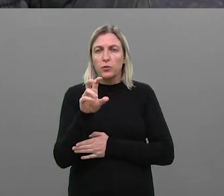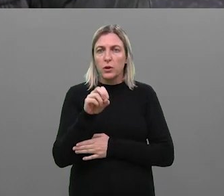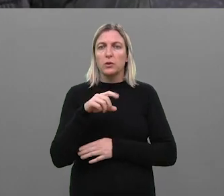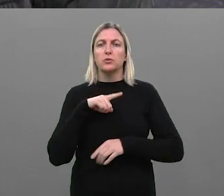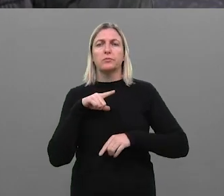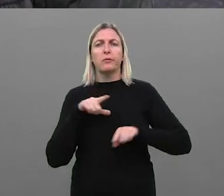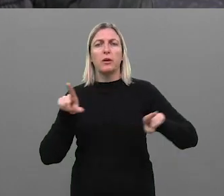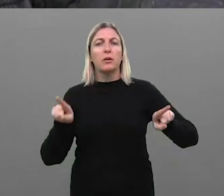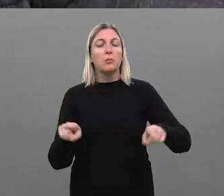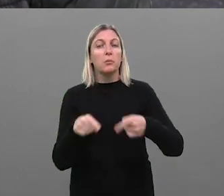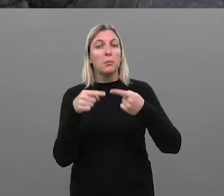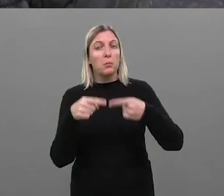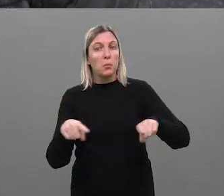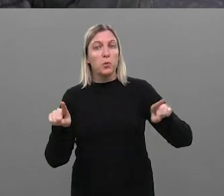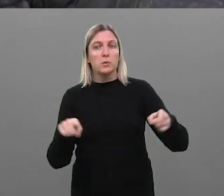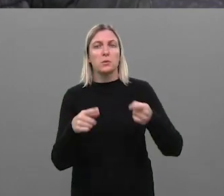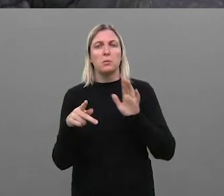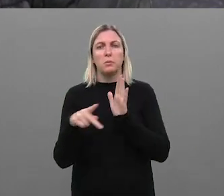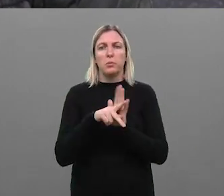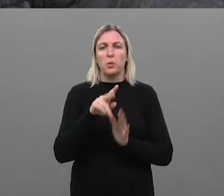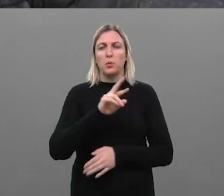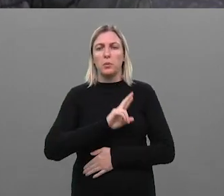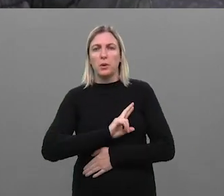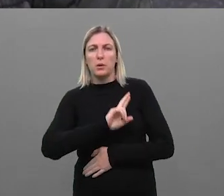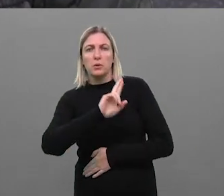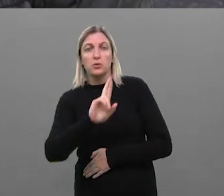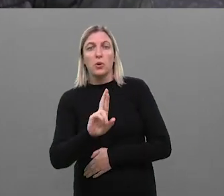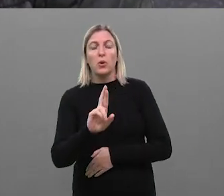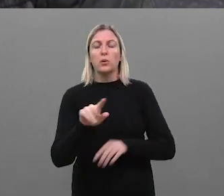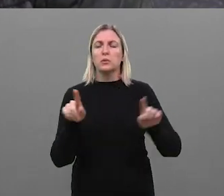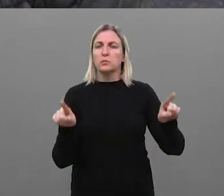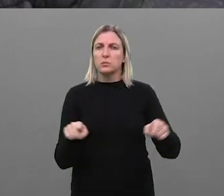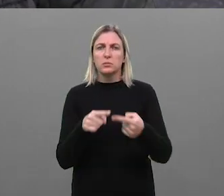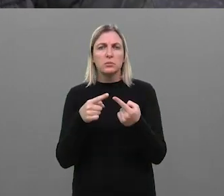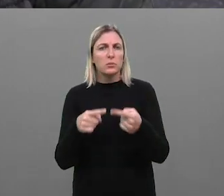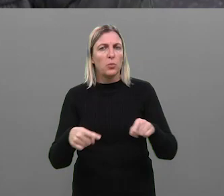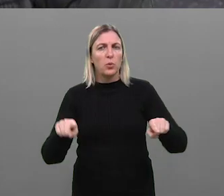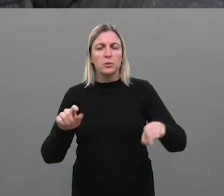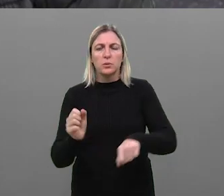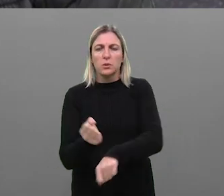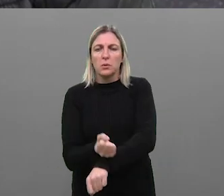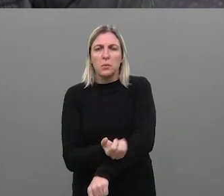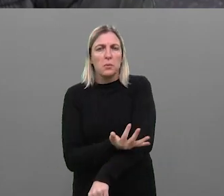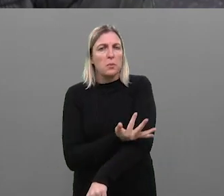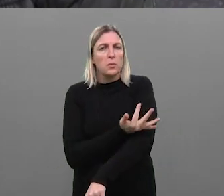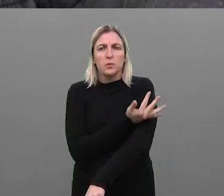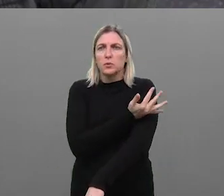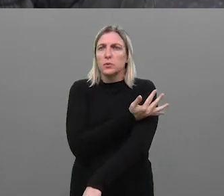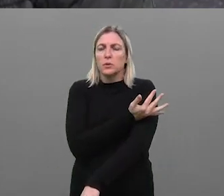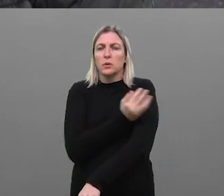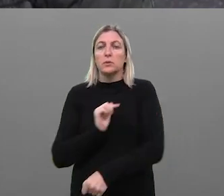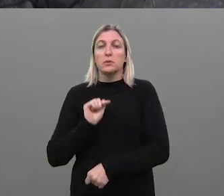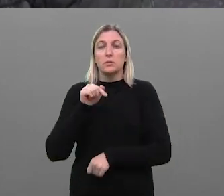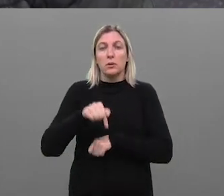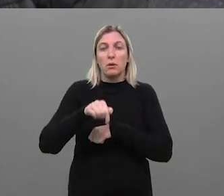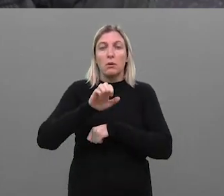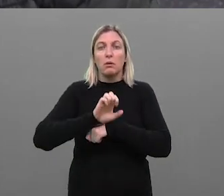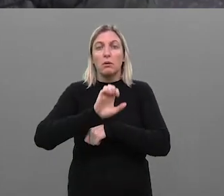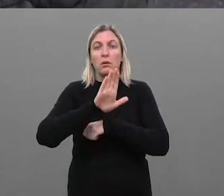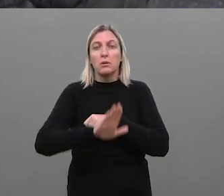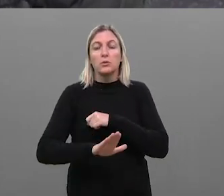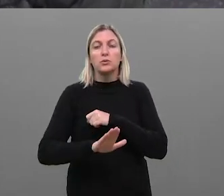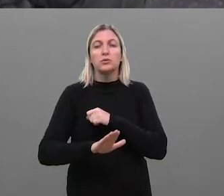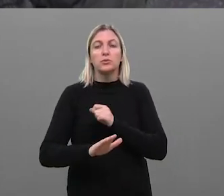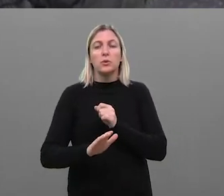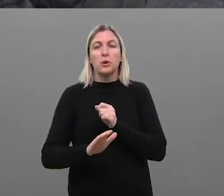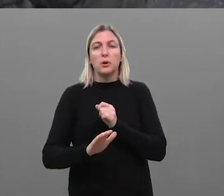música tem músicas que acham a Ach é emocionante assim são ah Erechim sei